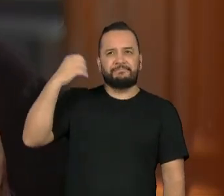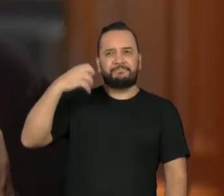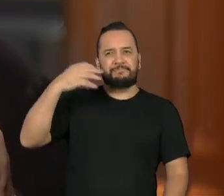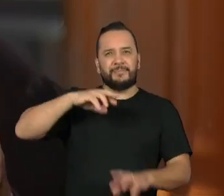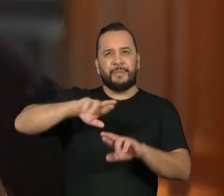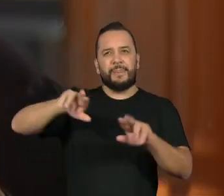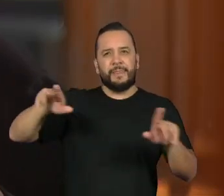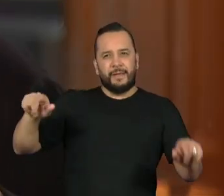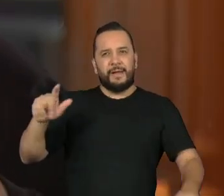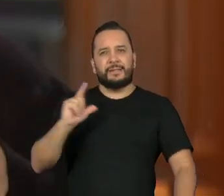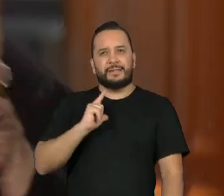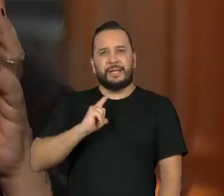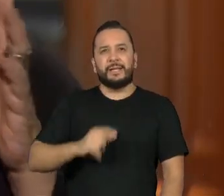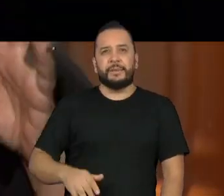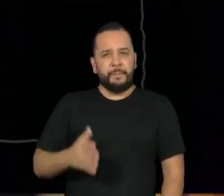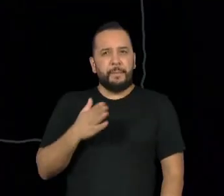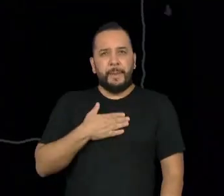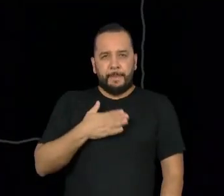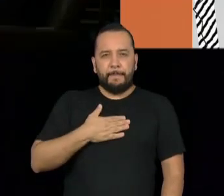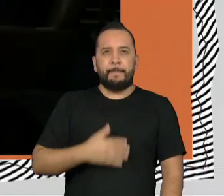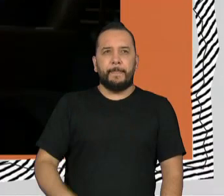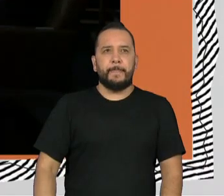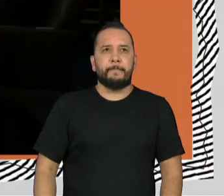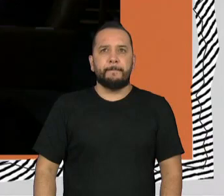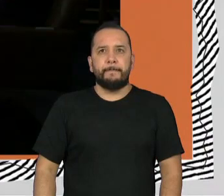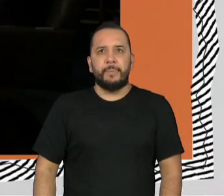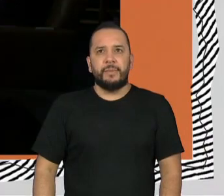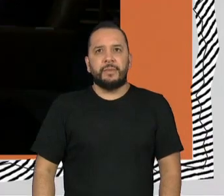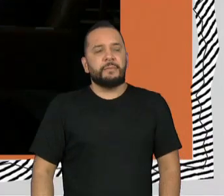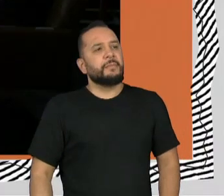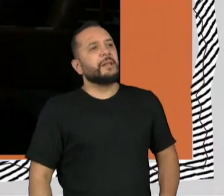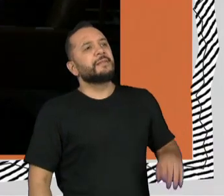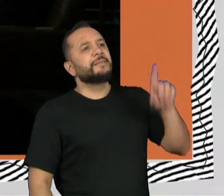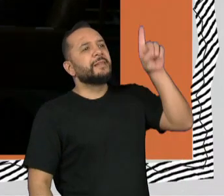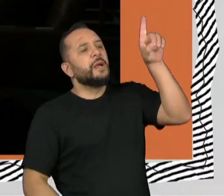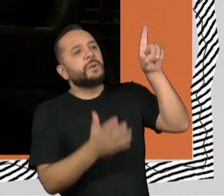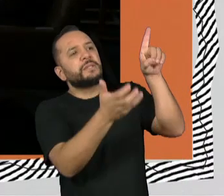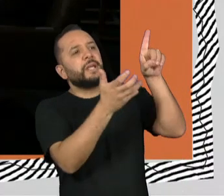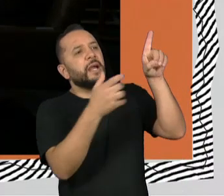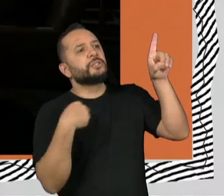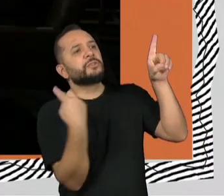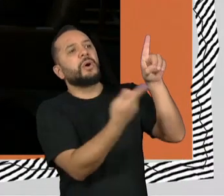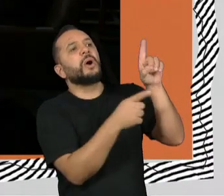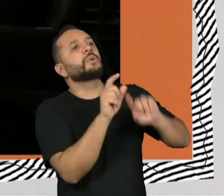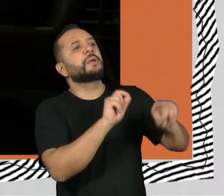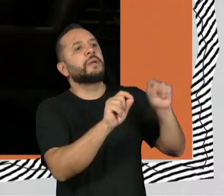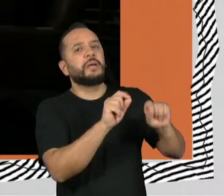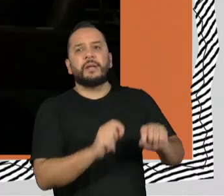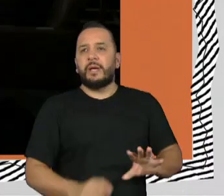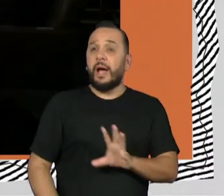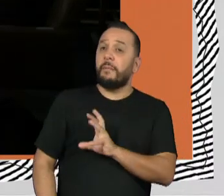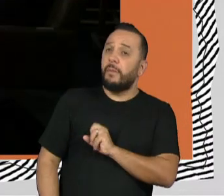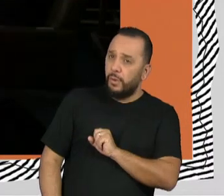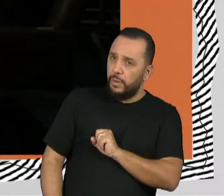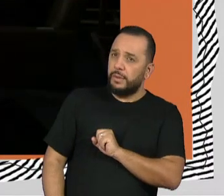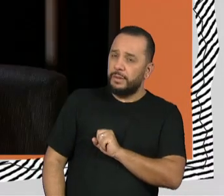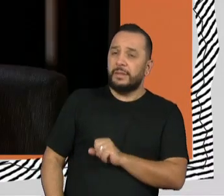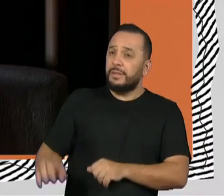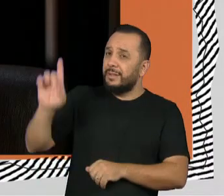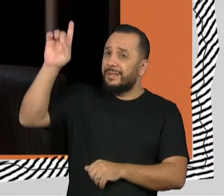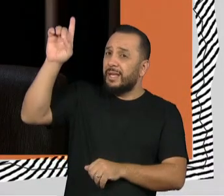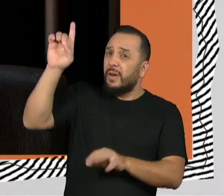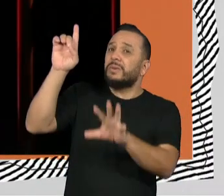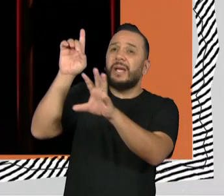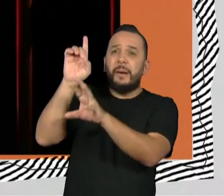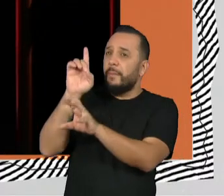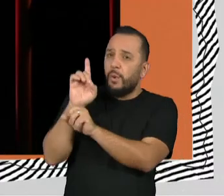assim meu o que Deus quer de nós amor Deus é